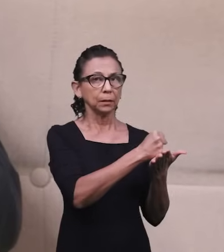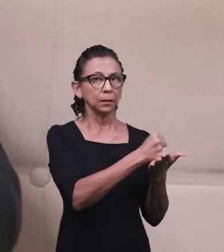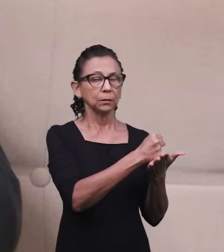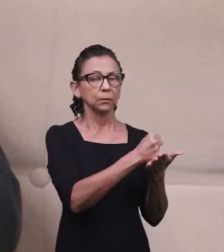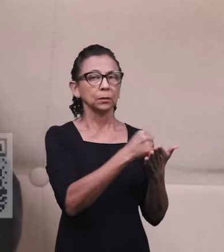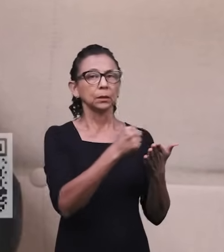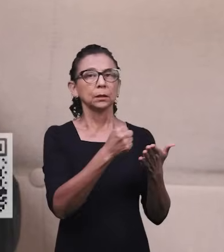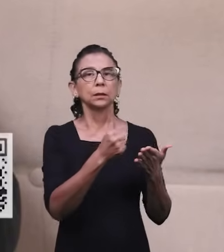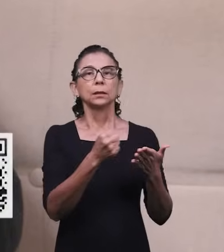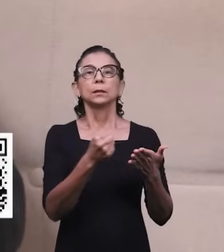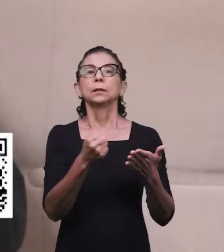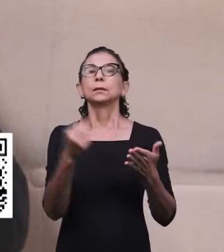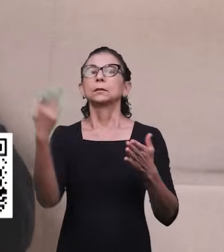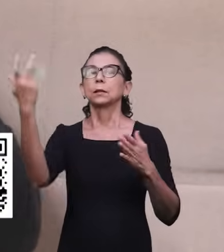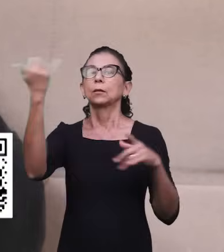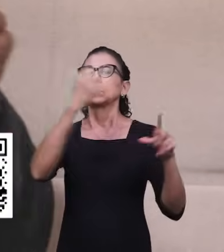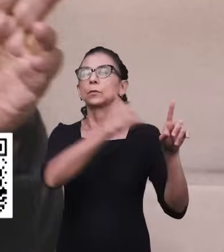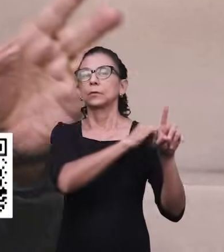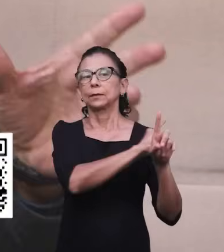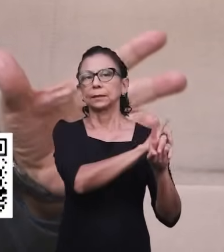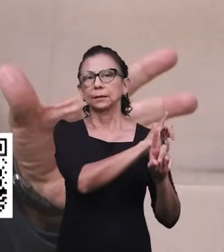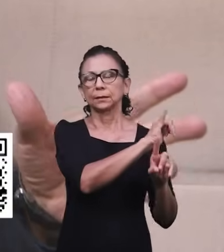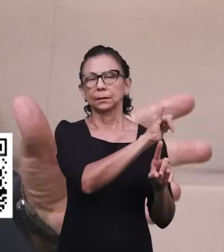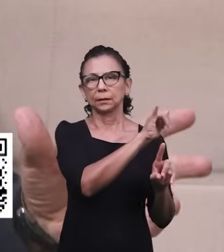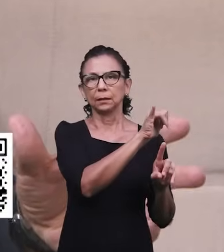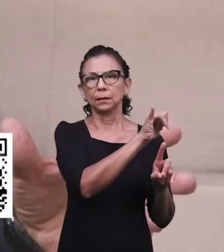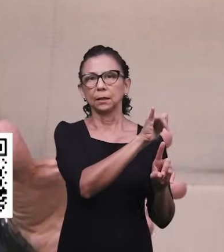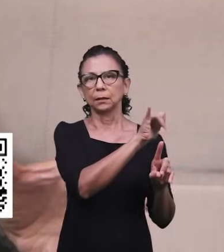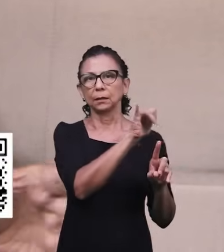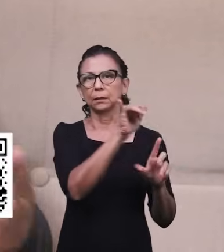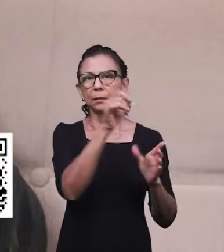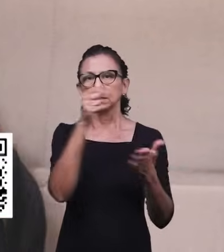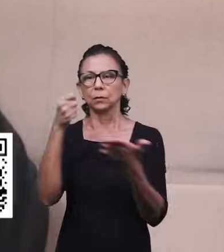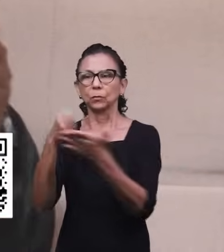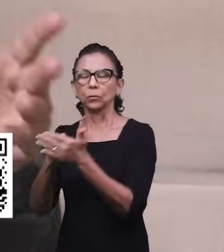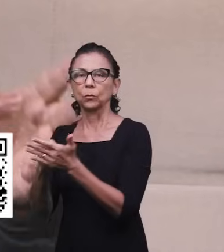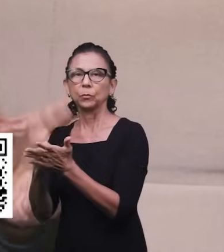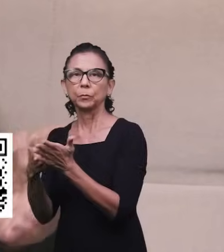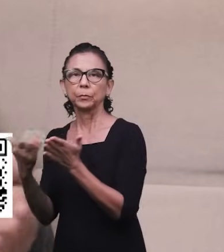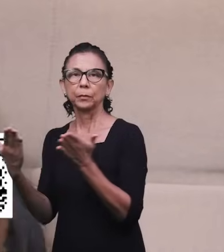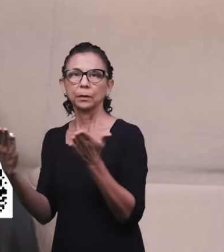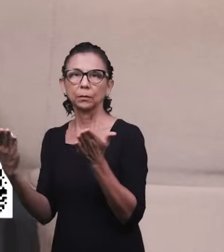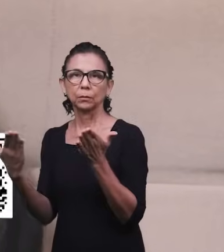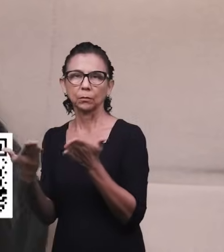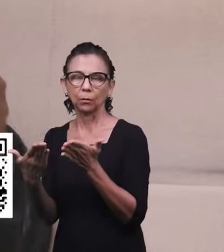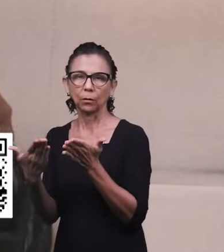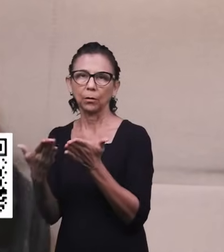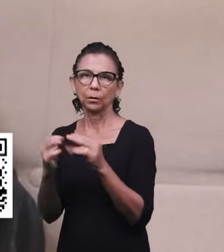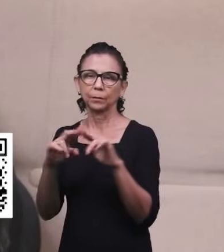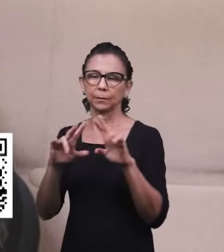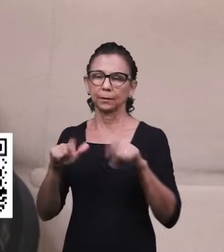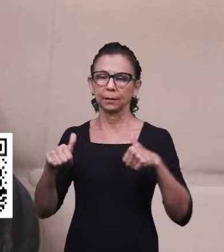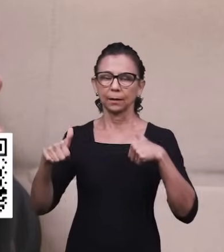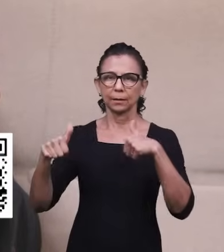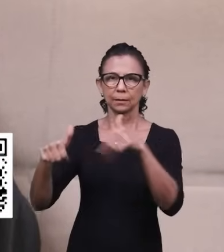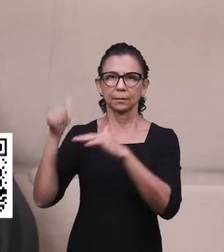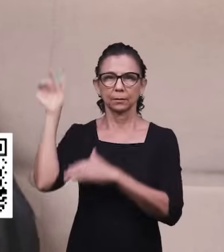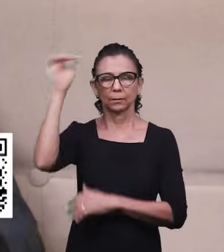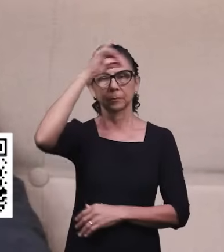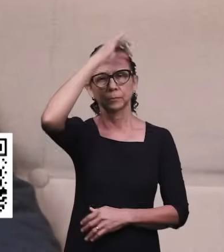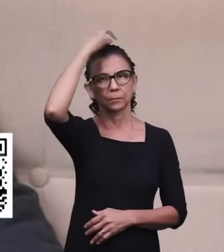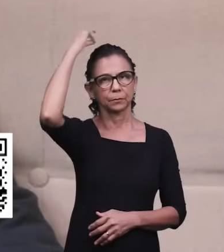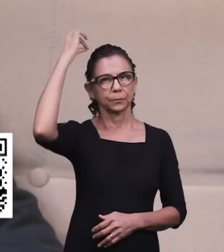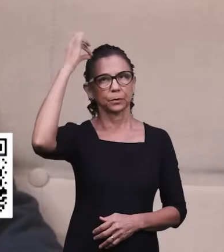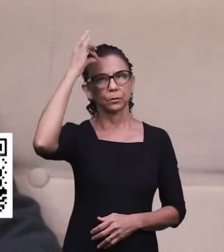pela Igreja fiel, dando ênfase nesta hora, através dos sinais, da operação, da ministração